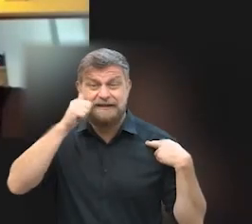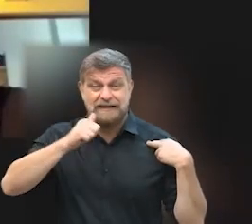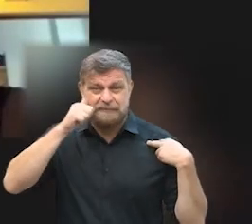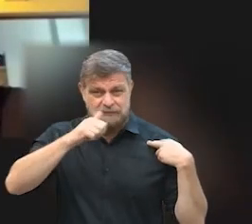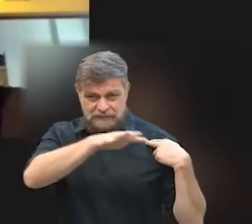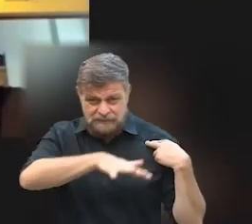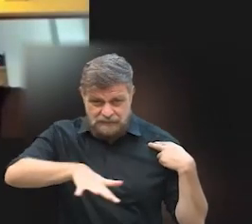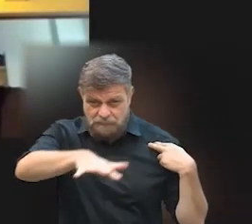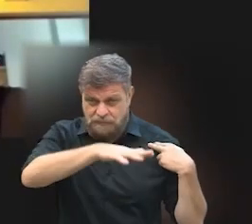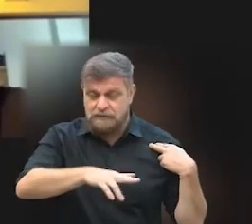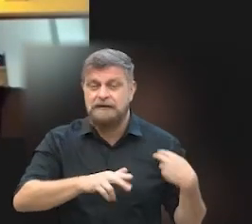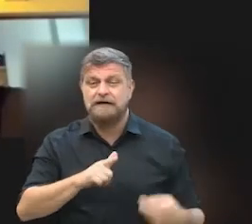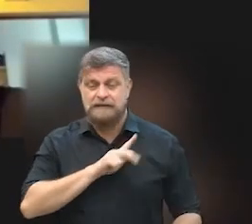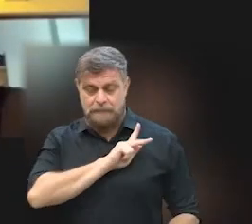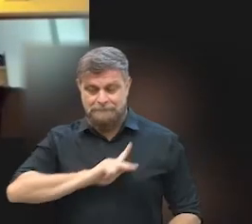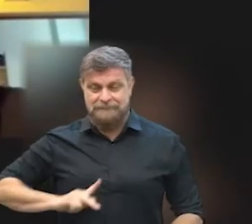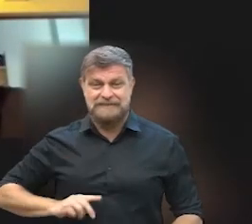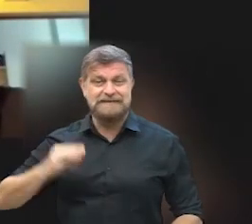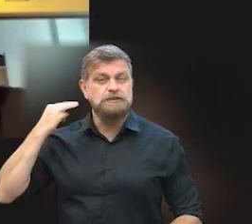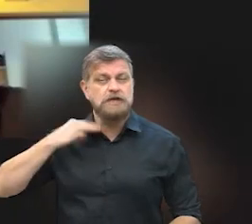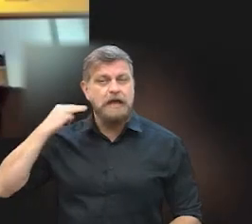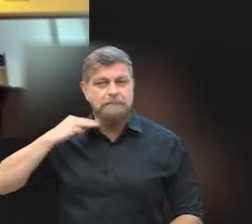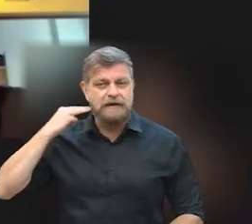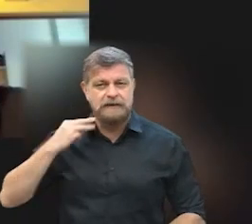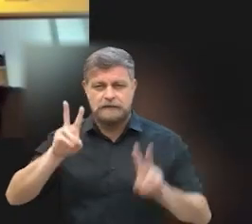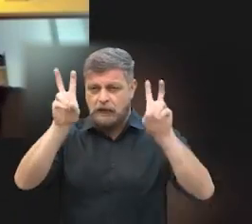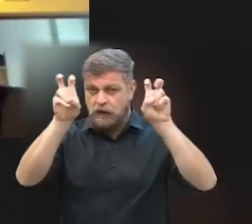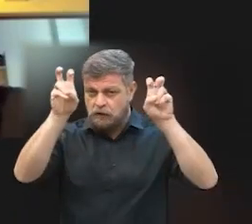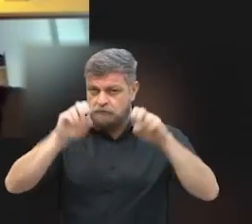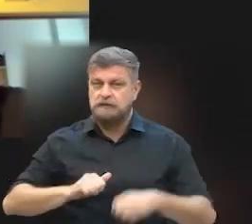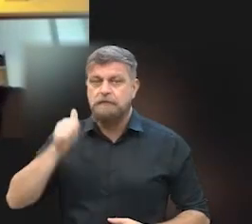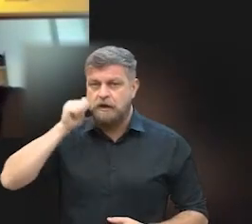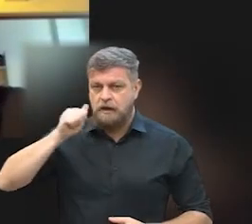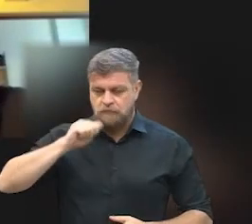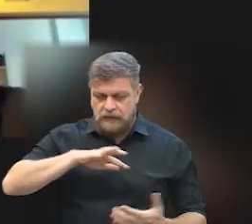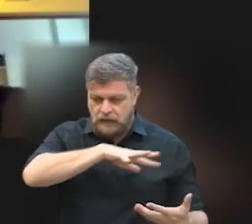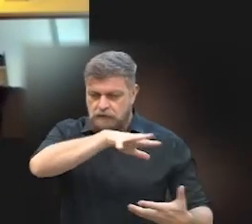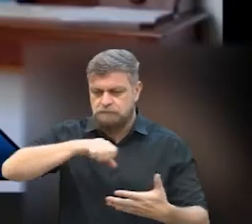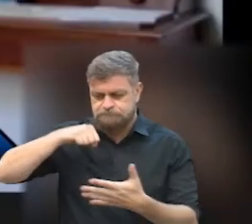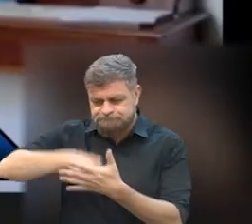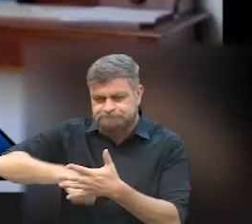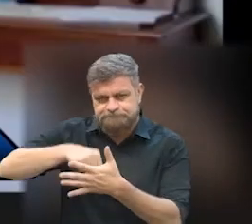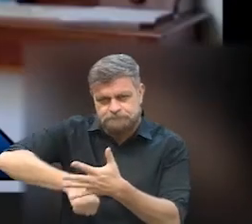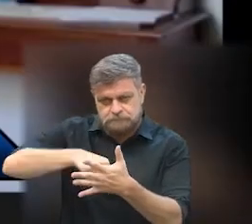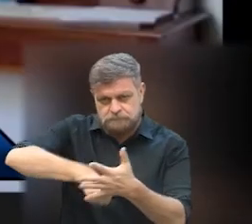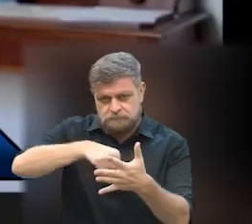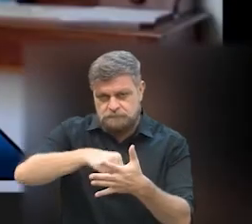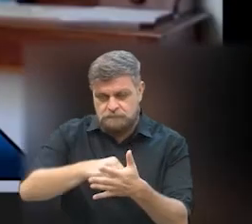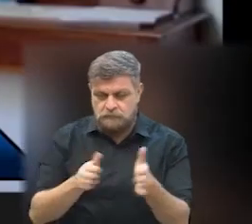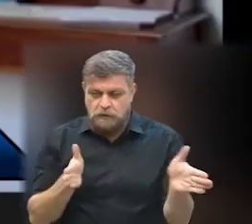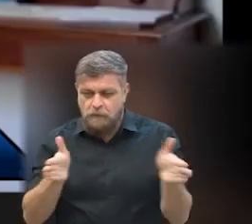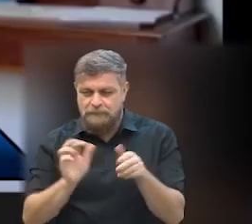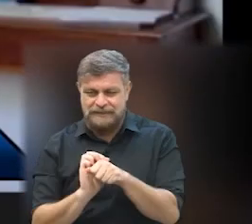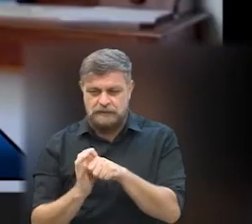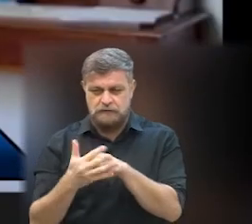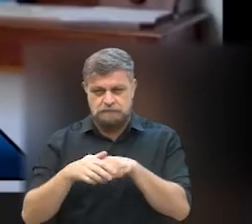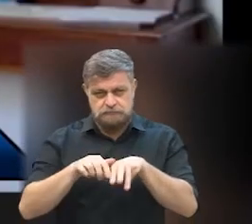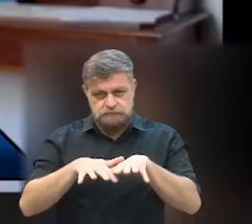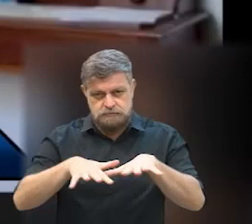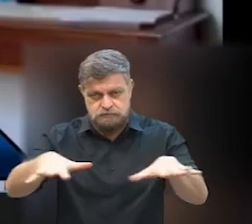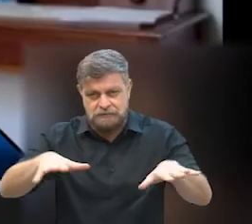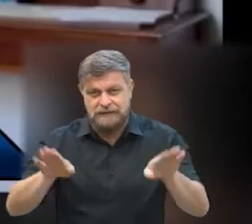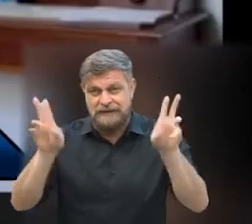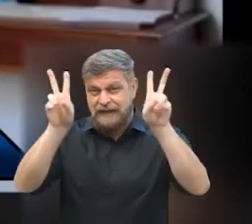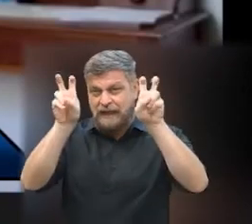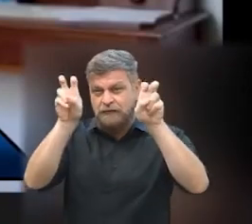pela vereadora Mariana Conte, tratou do Dia Internacional de Luta das Mulheres no contexto da pandemia de Covid e a explosão da esfera